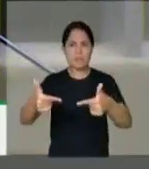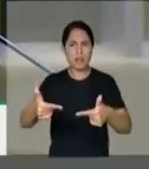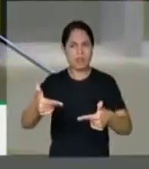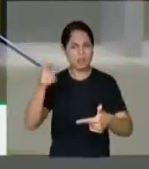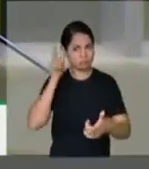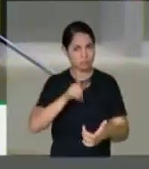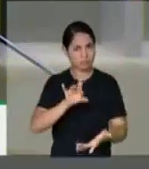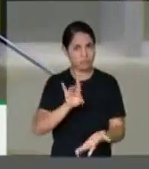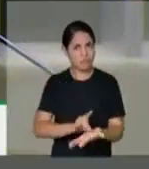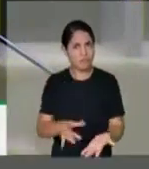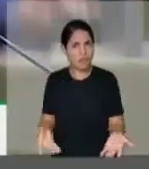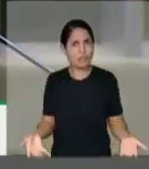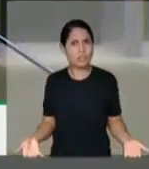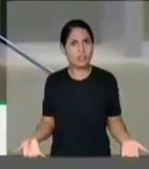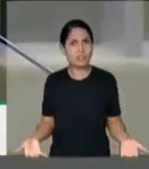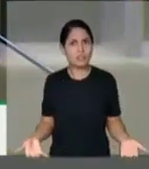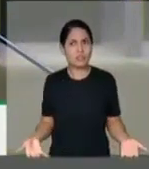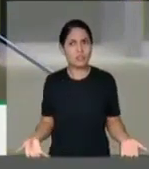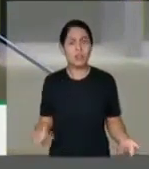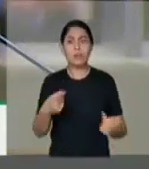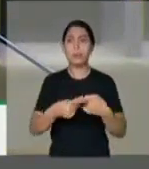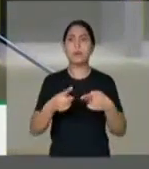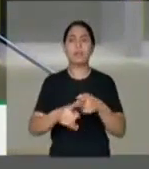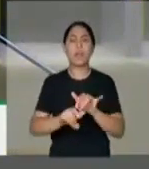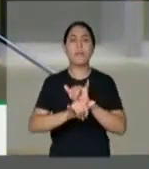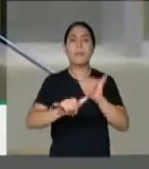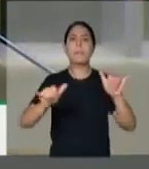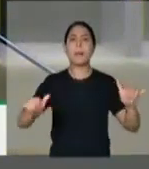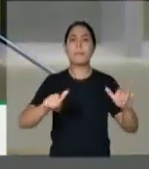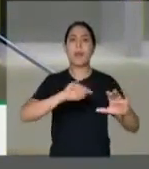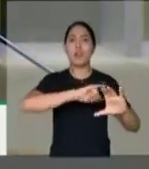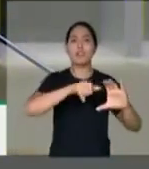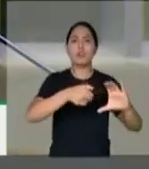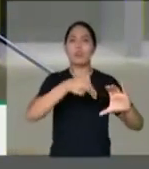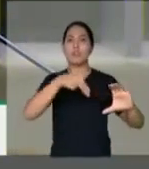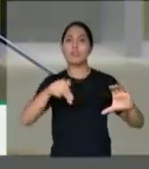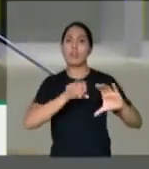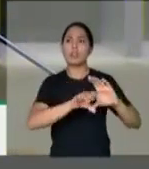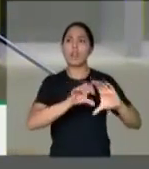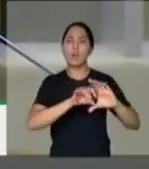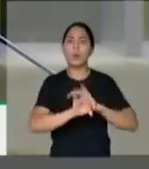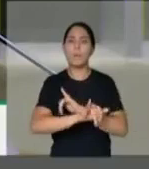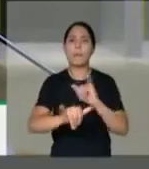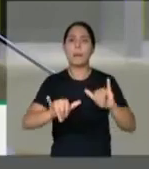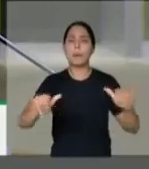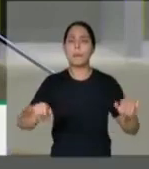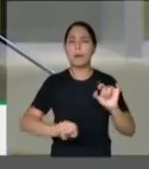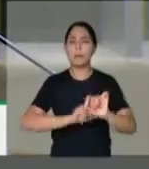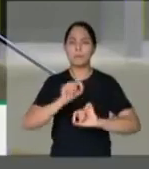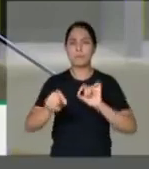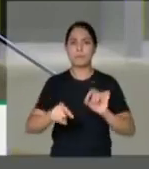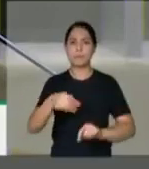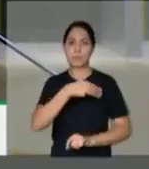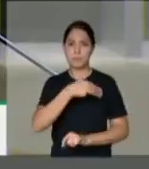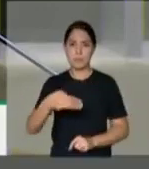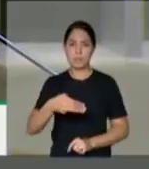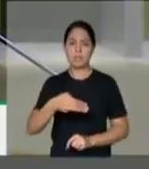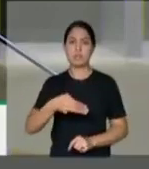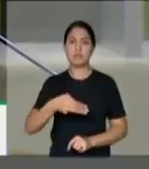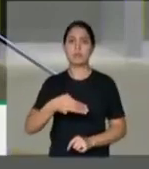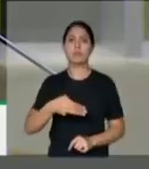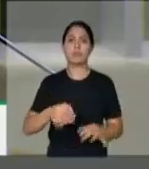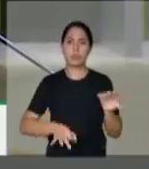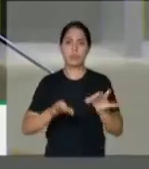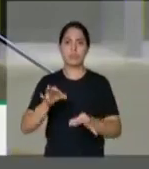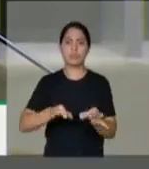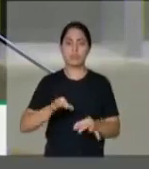normalmente nesse país? Quando o Jornal Nacional revelou aquilo, o ministro da Justiça o ex-juiz Sérgio